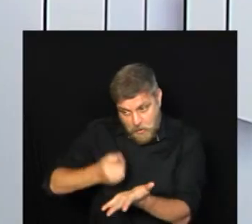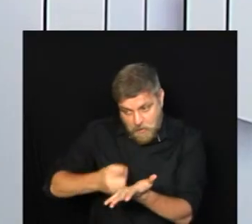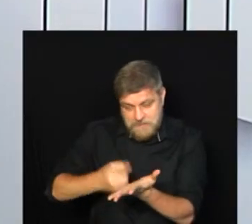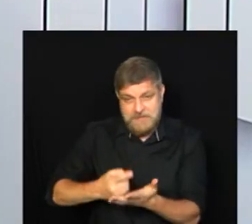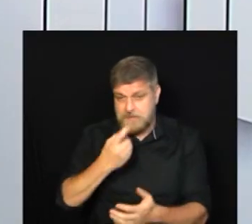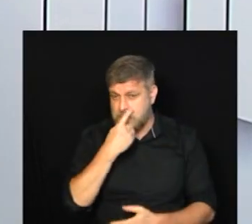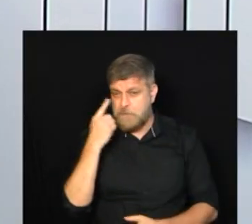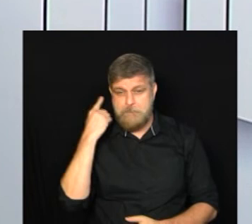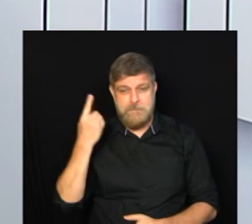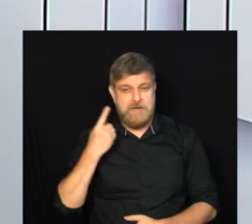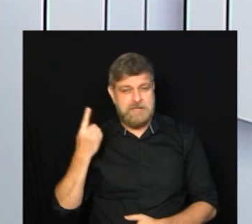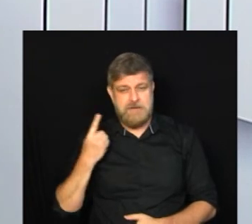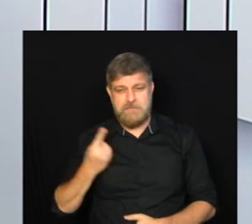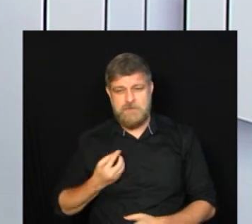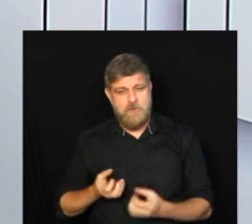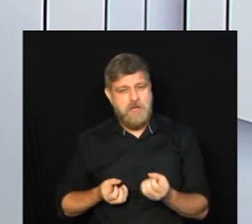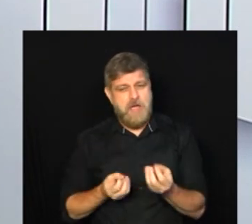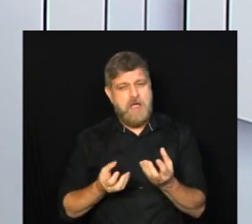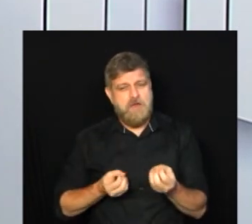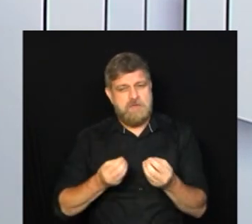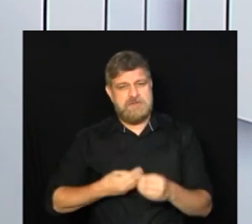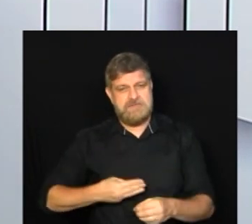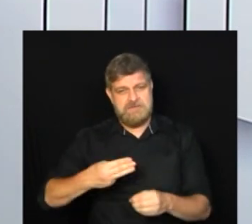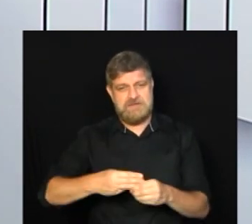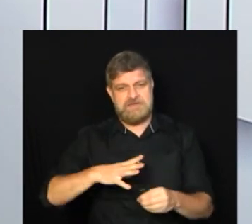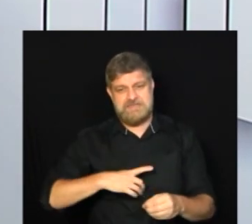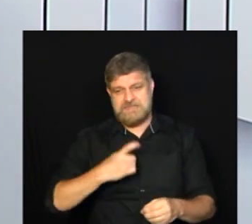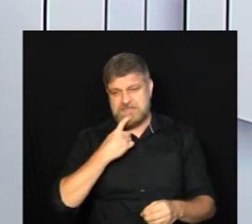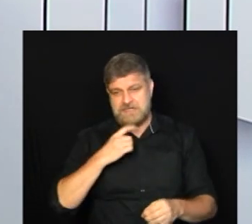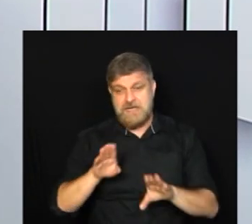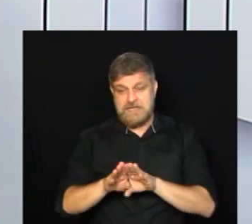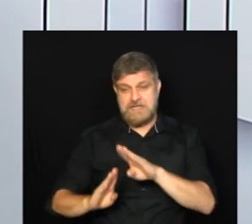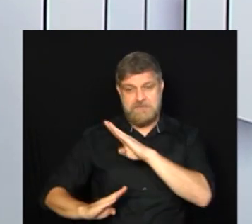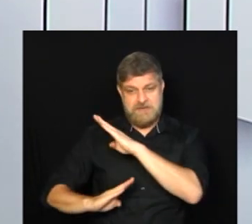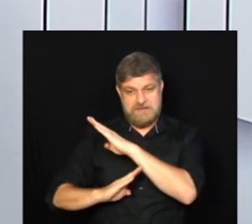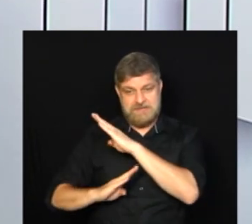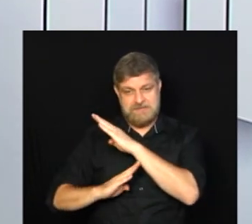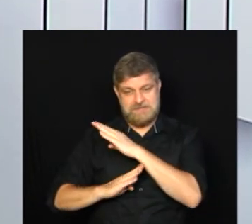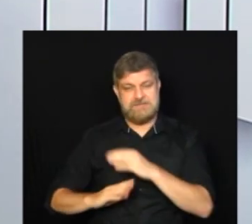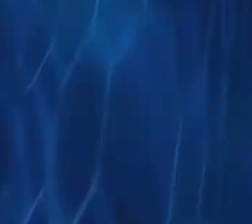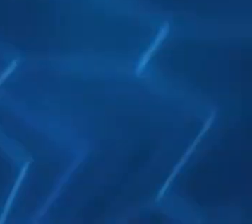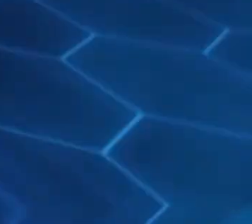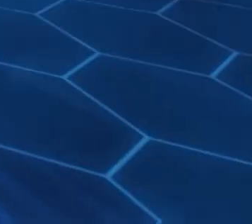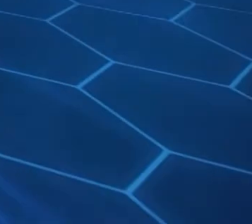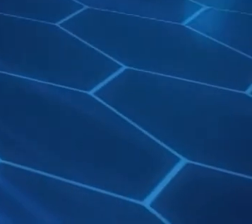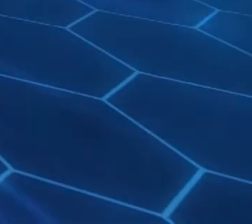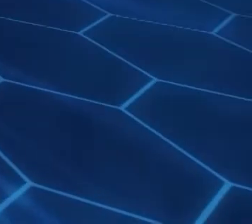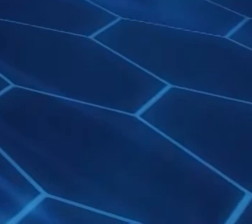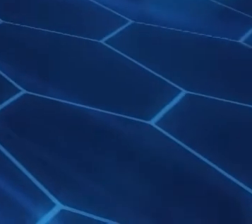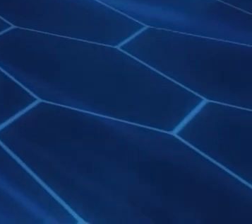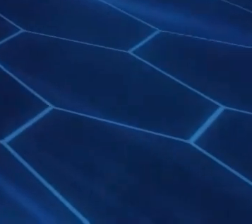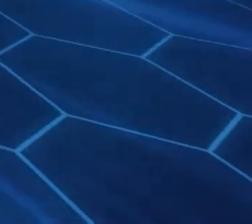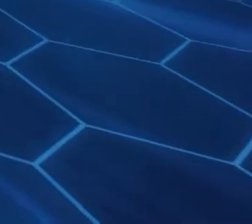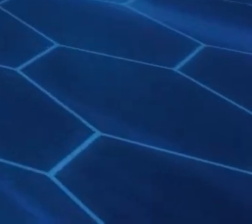Abreu com todas as informações da metrópole de Campinas e também do nosso Legislativo.